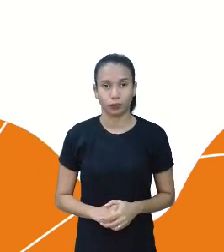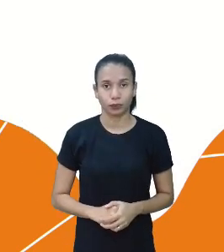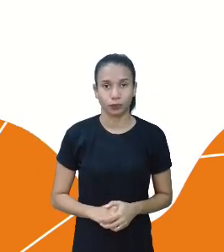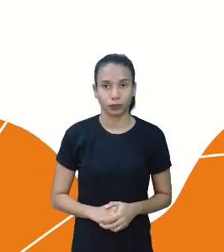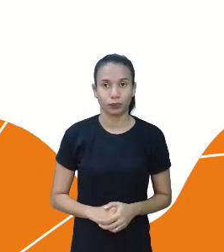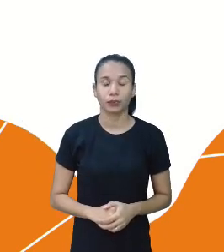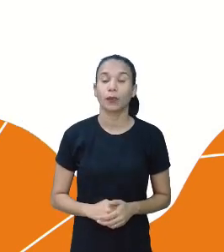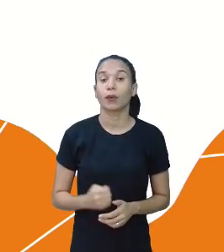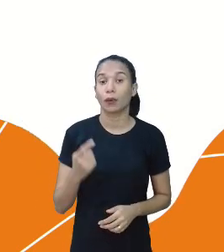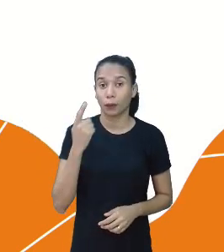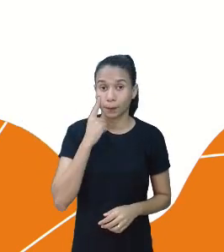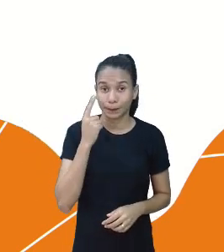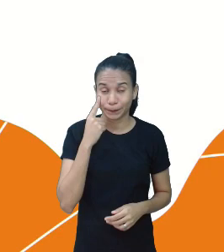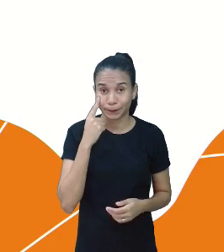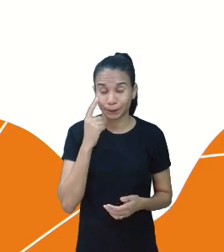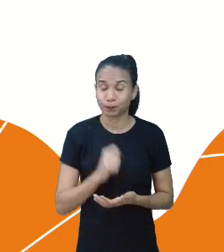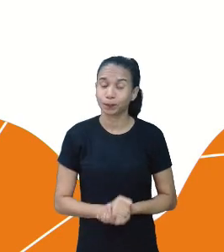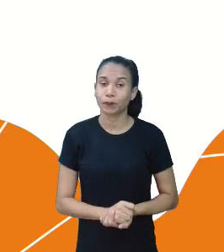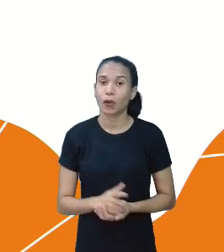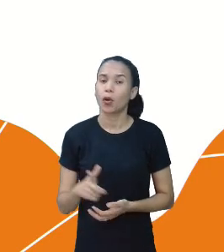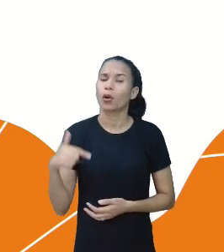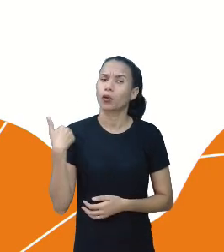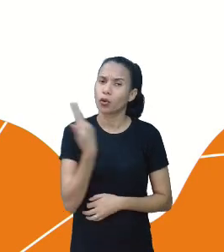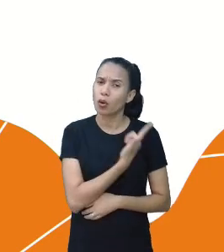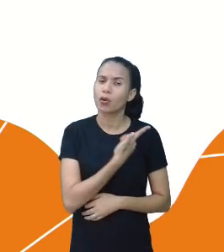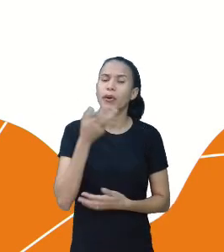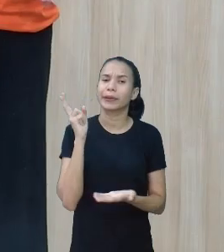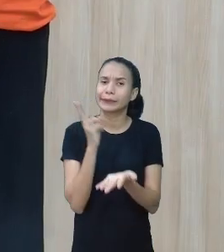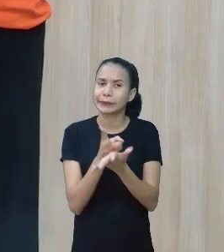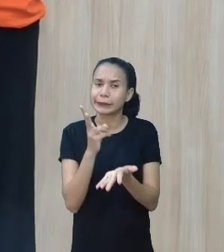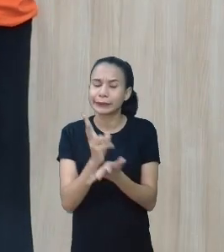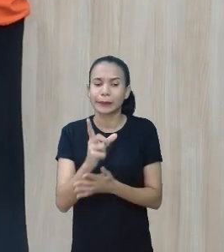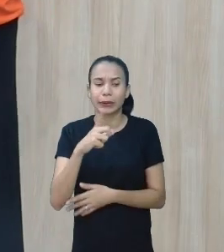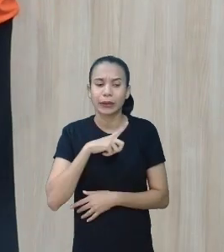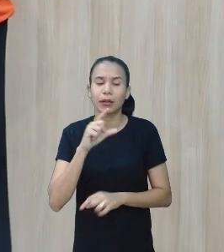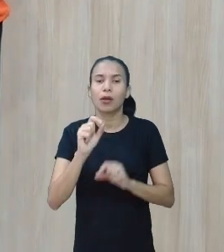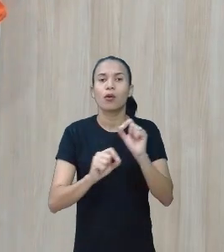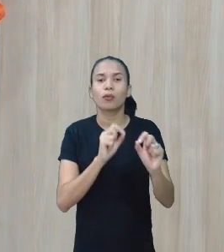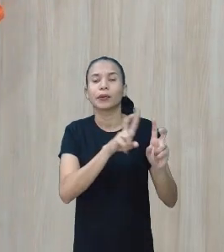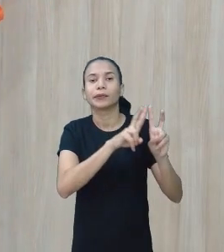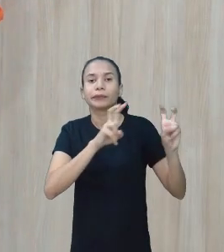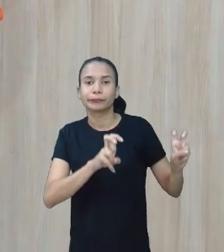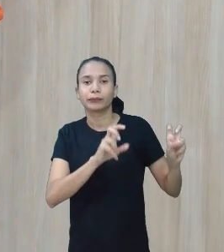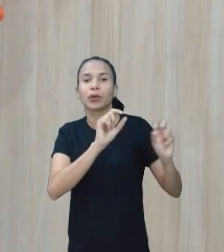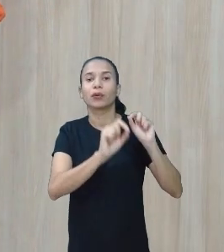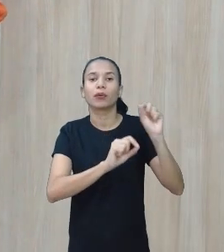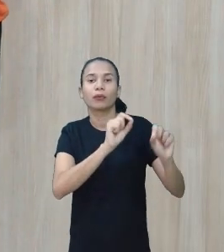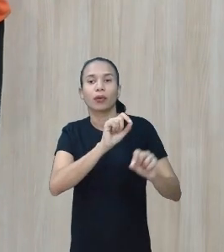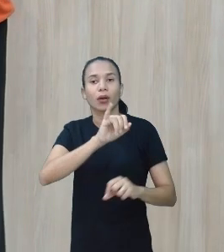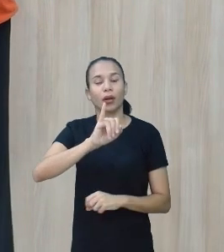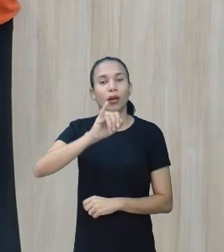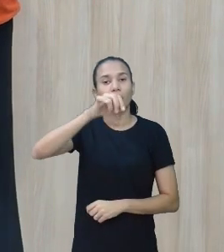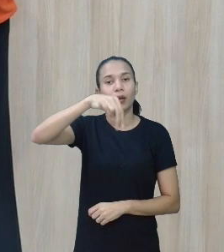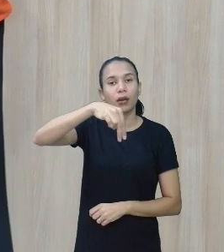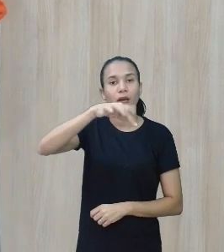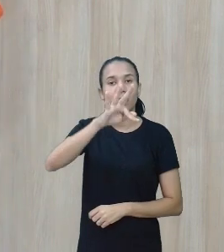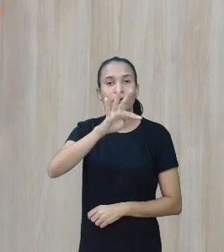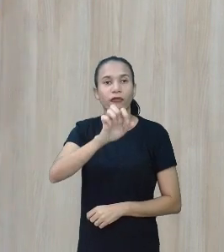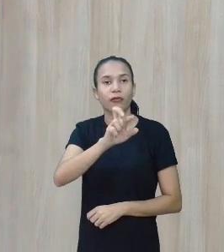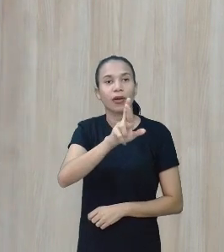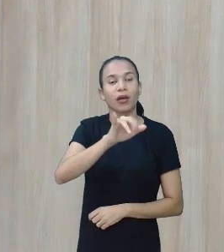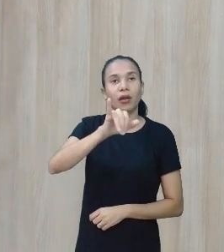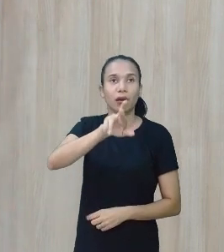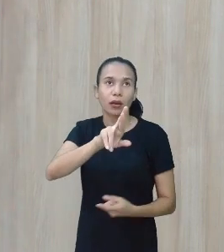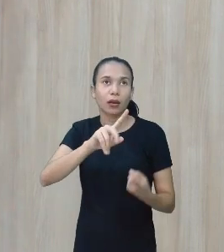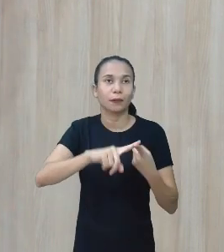texto. Gente, nós sempre trabalhamos aqui com um descritor que fala de inferir, de mostrar